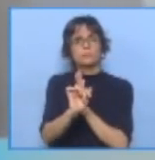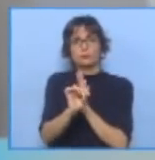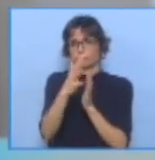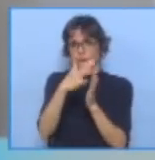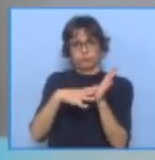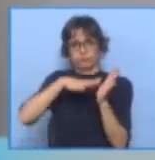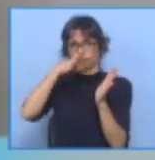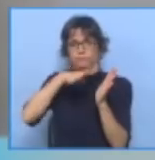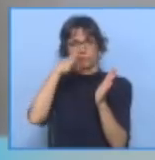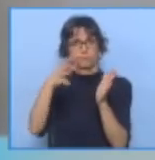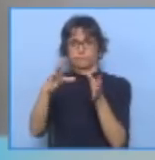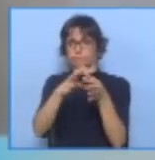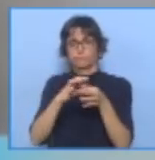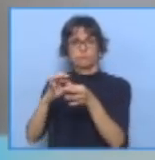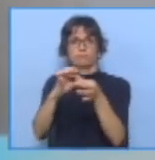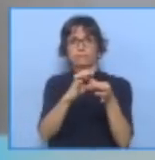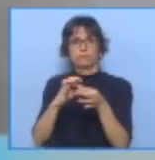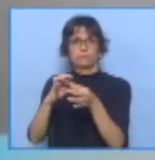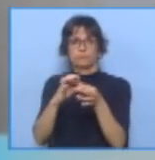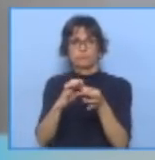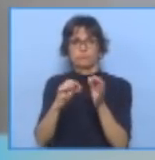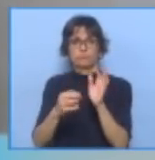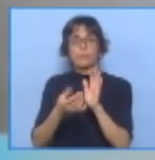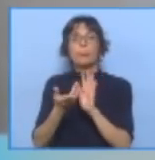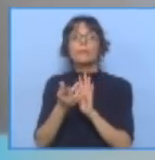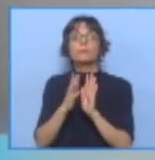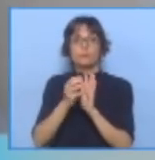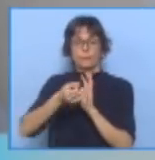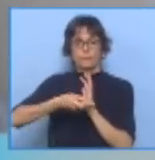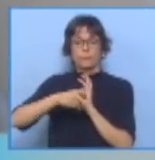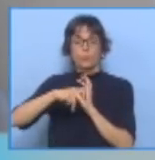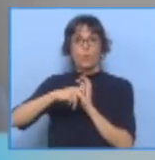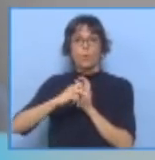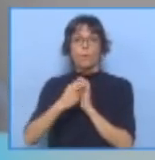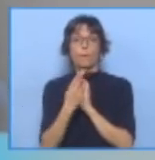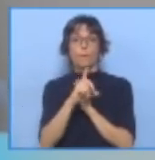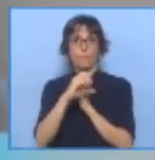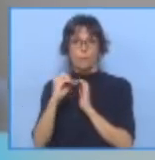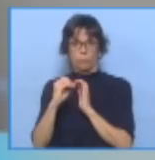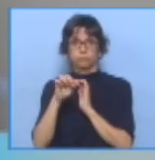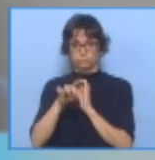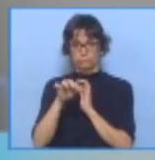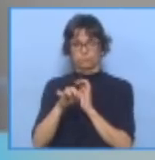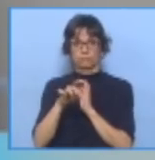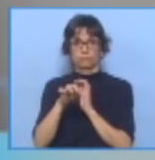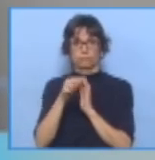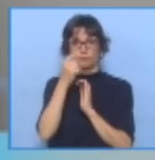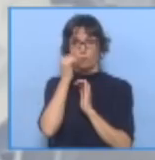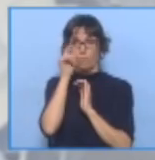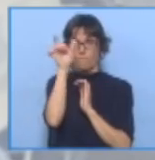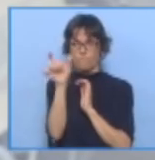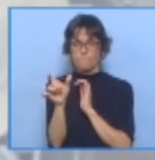concreto. Refaz esta relação. E é muito bonito como Paulo é um homem admirável neste sentido da